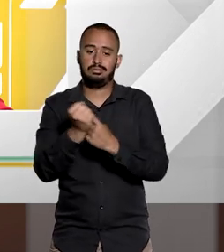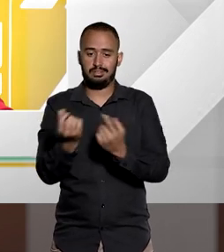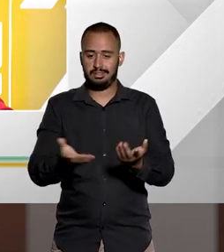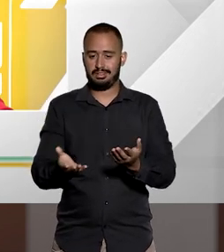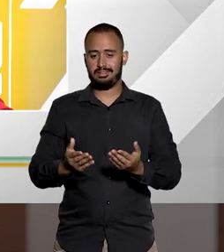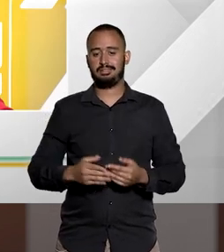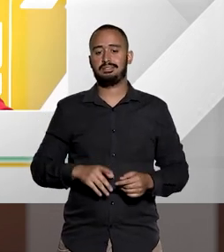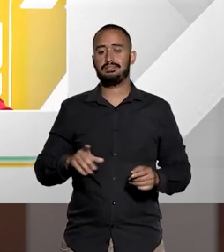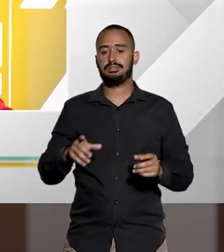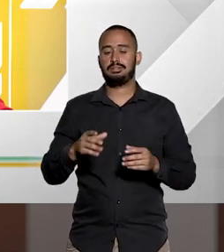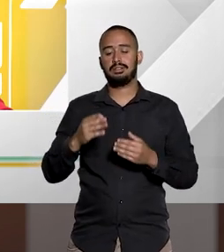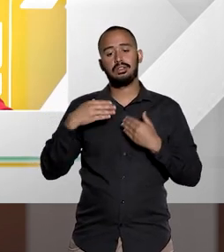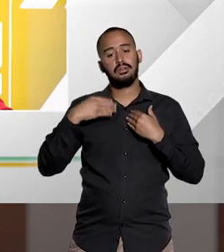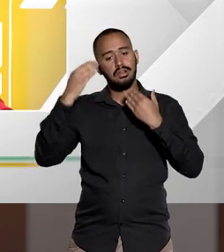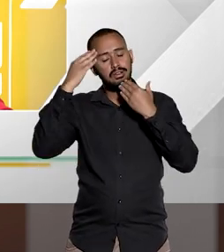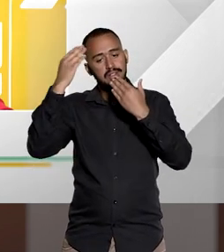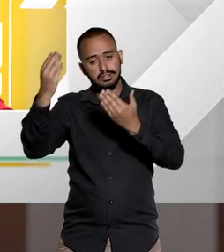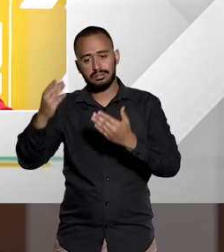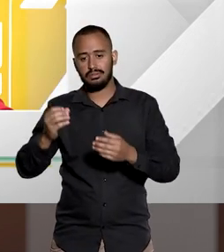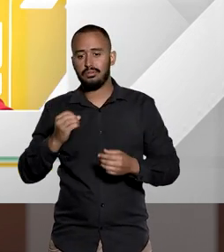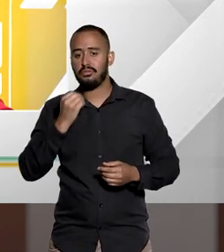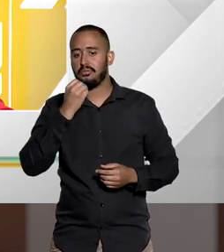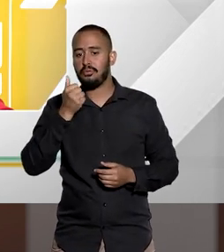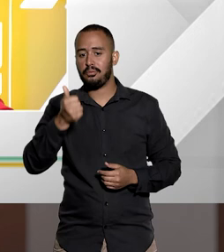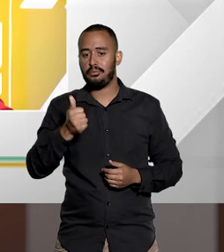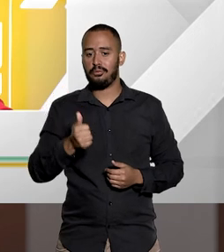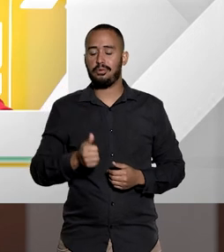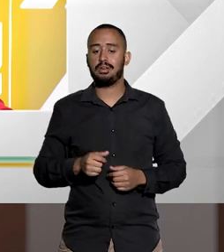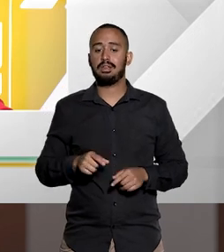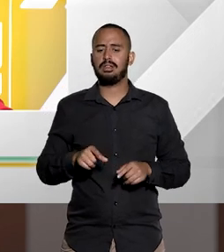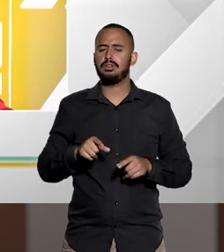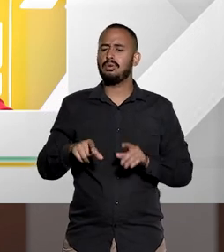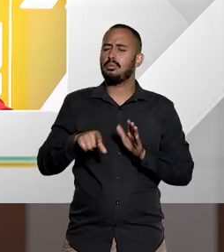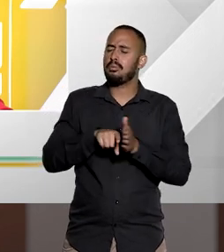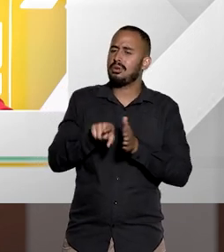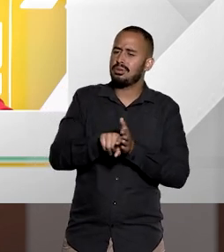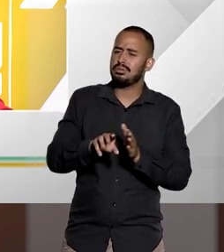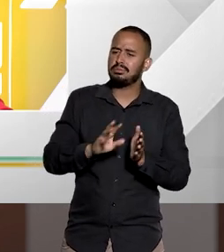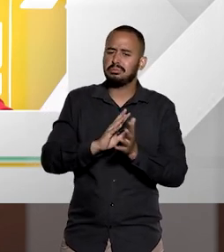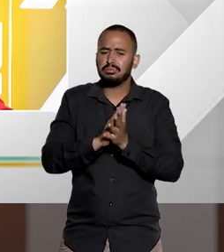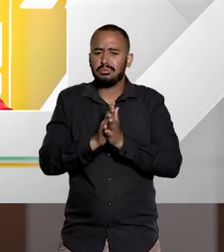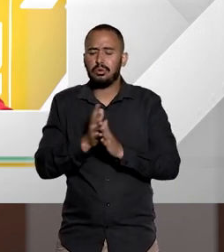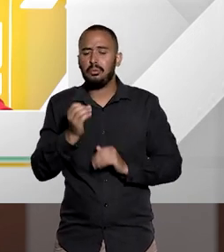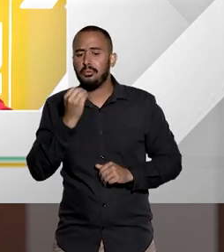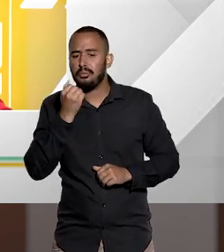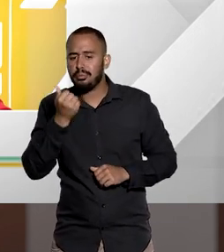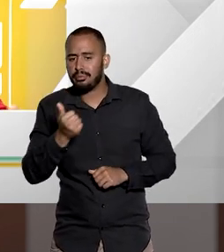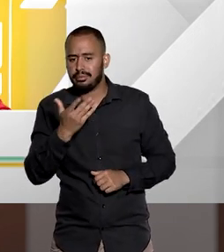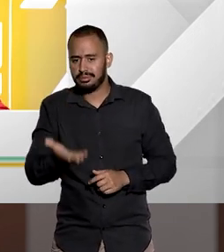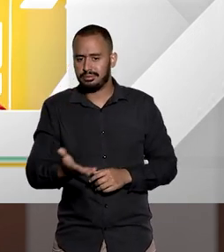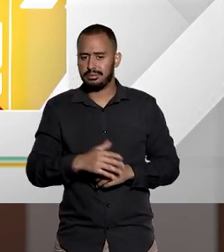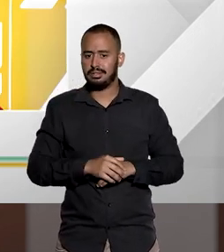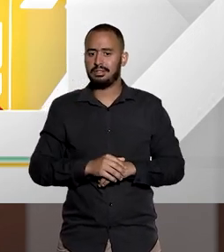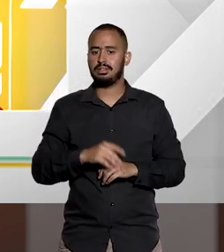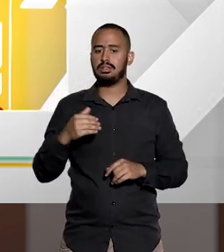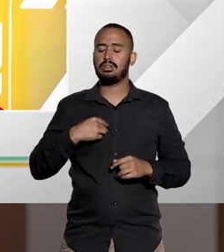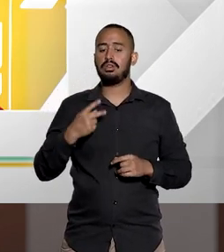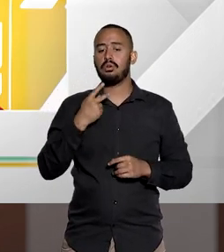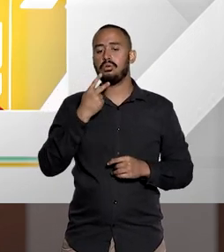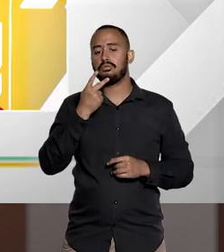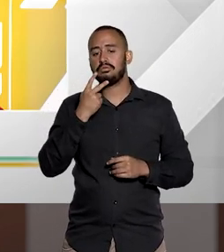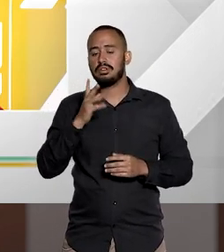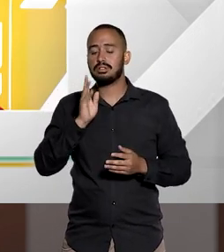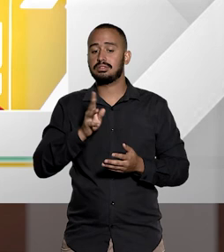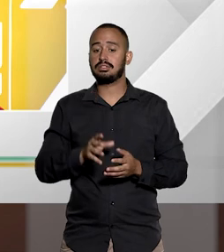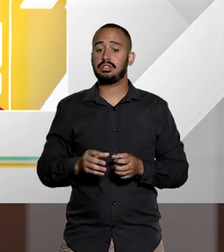Eu que agradeço. As perguntas foram muito interessantes. Eu costumo dizer que a